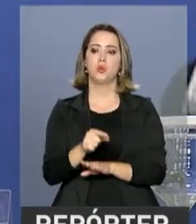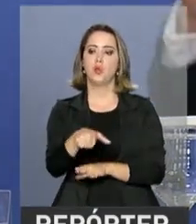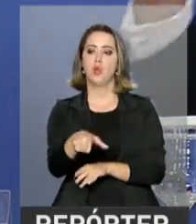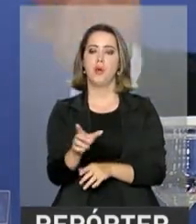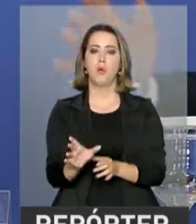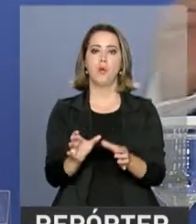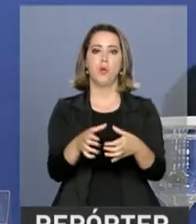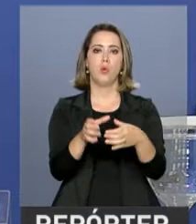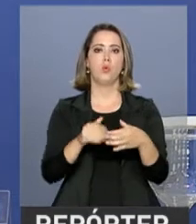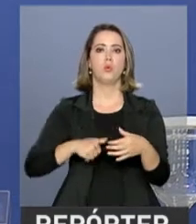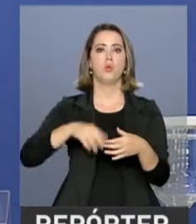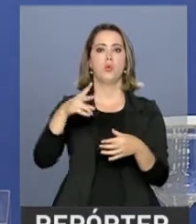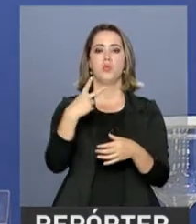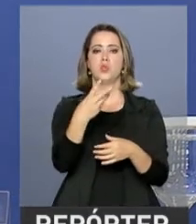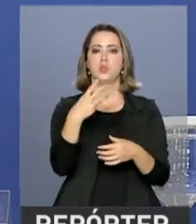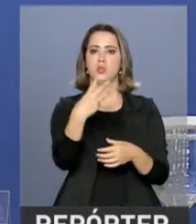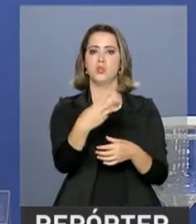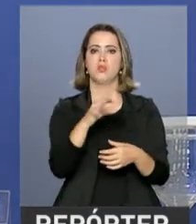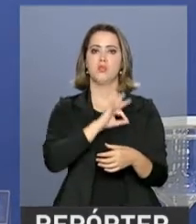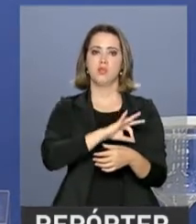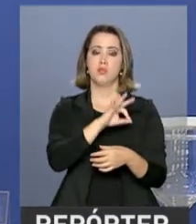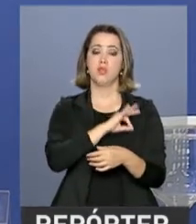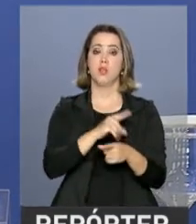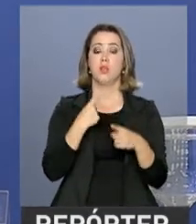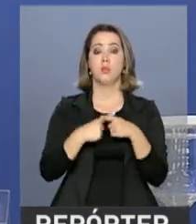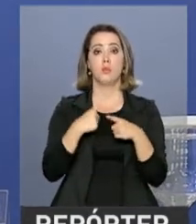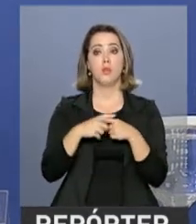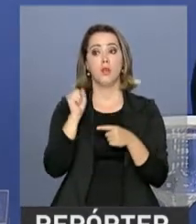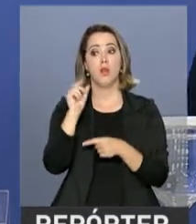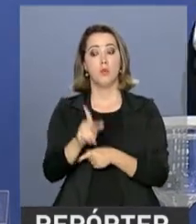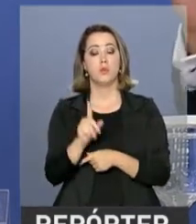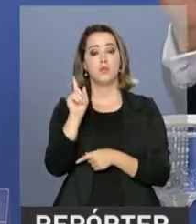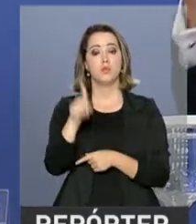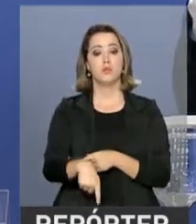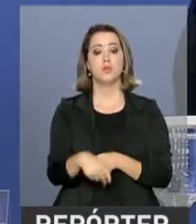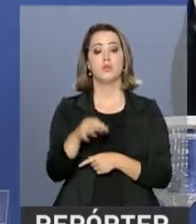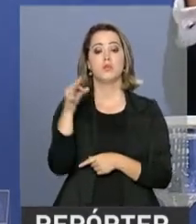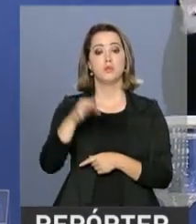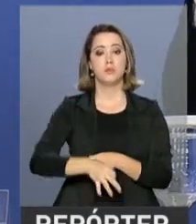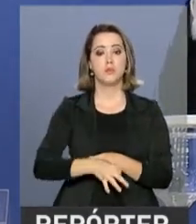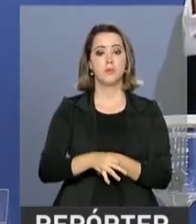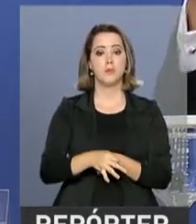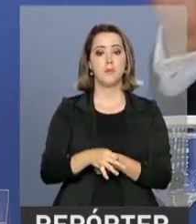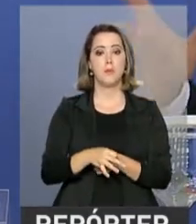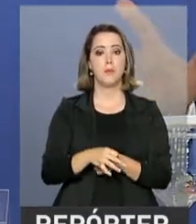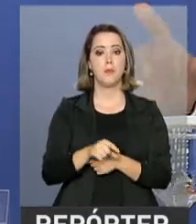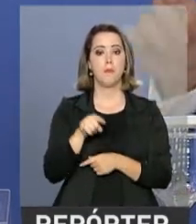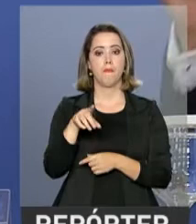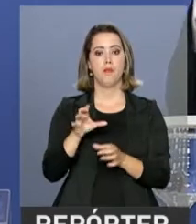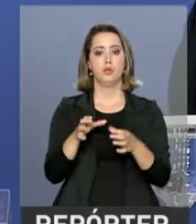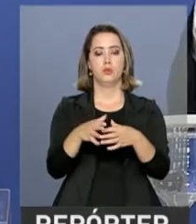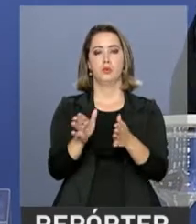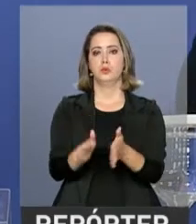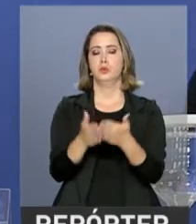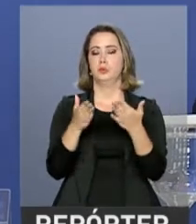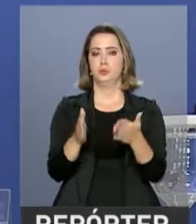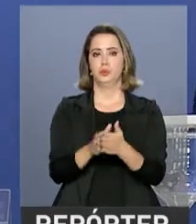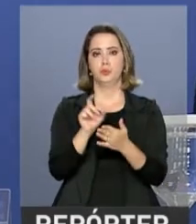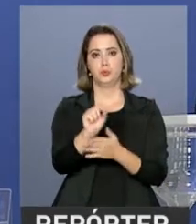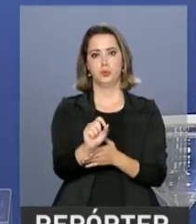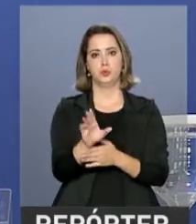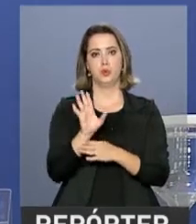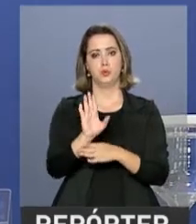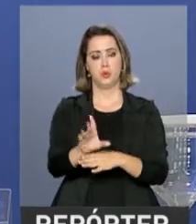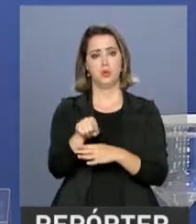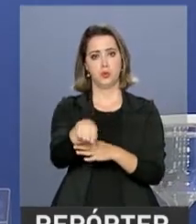ganha mais de dois e três salários mínimos porque a previdência social é justamente para atender aos mais pobres é para dar uma